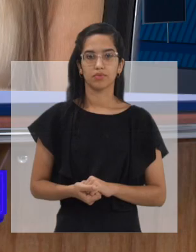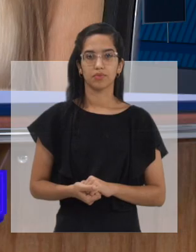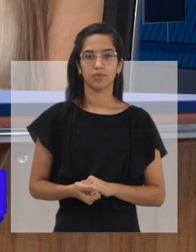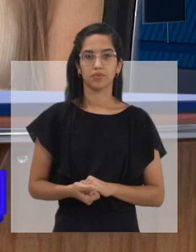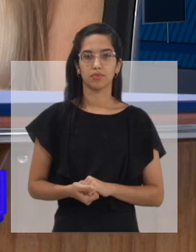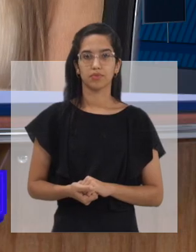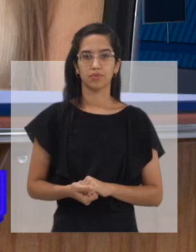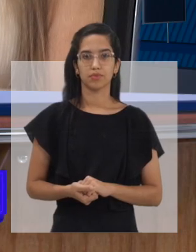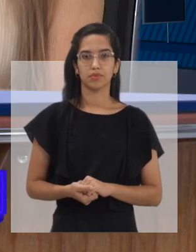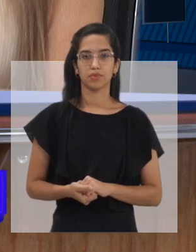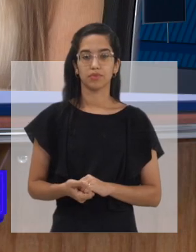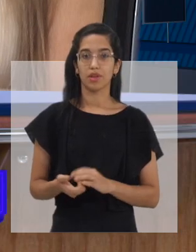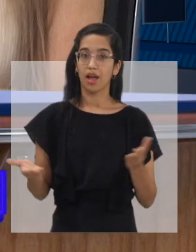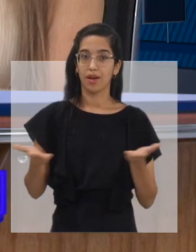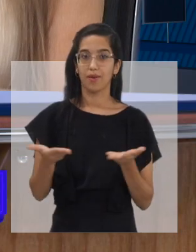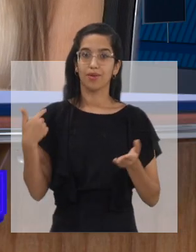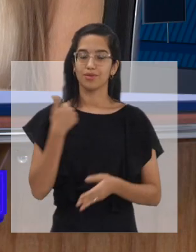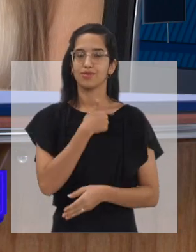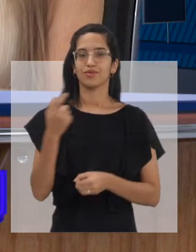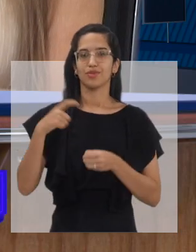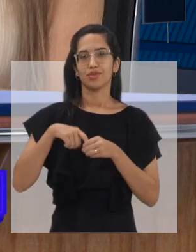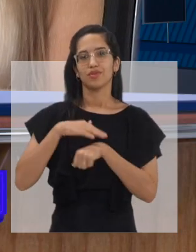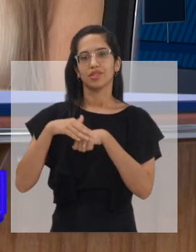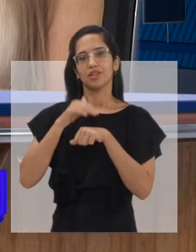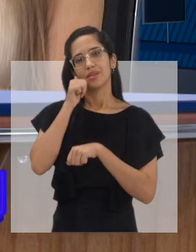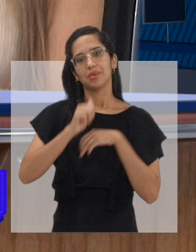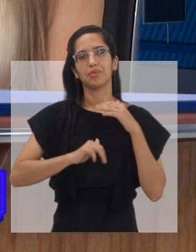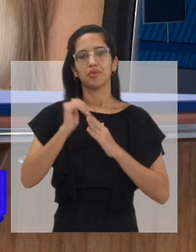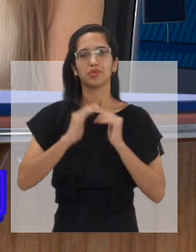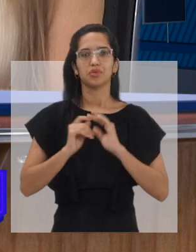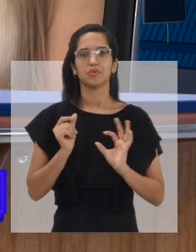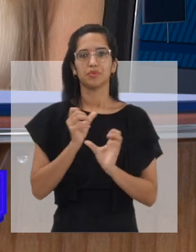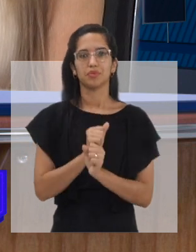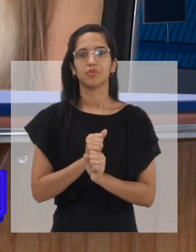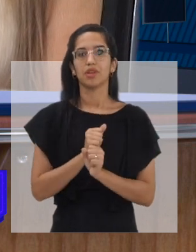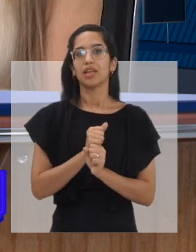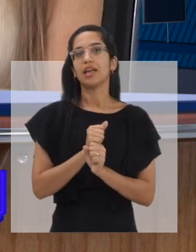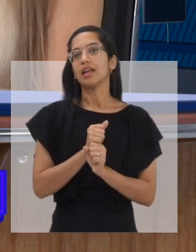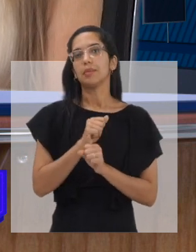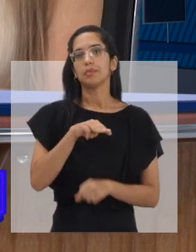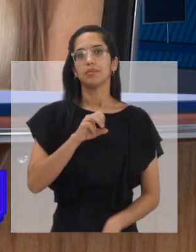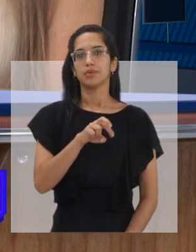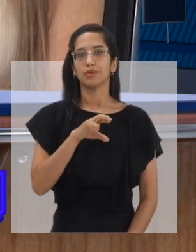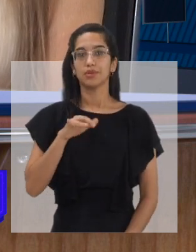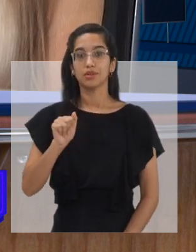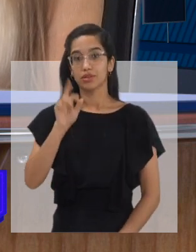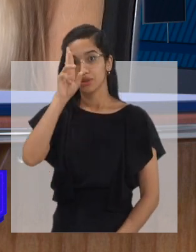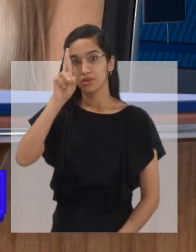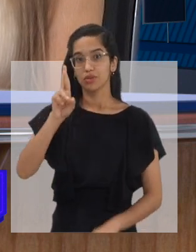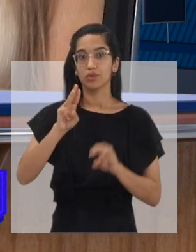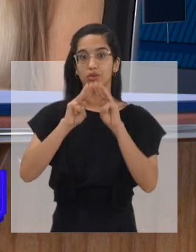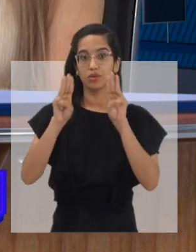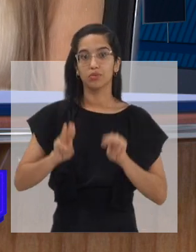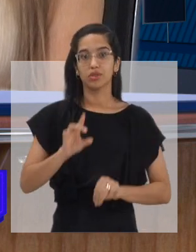Bom, de volta conversando com a economista Mônica Mendes, ela que é diretora do Museu Dom Avelar, no bairro